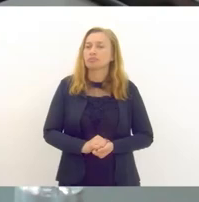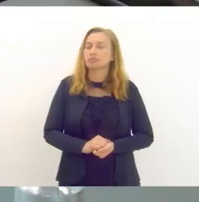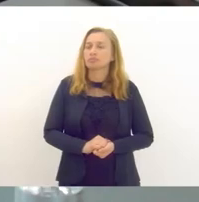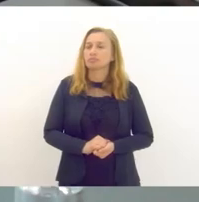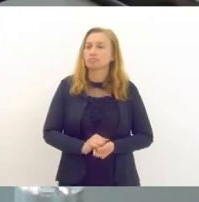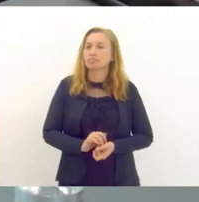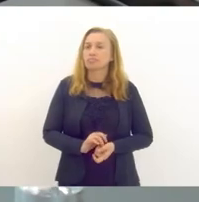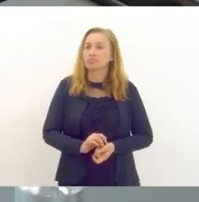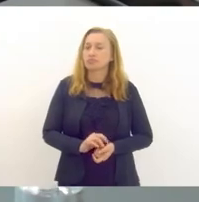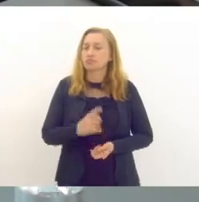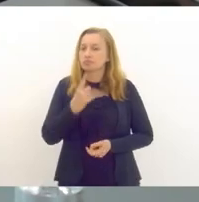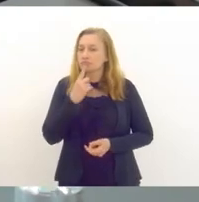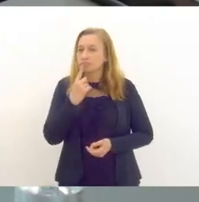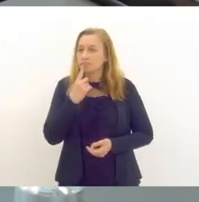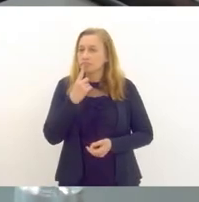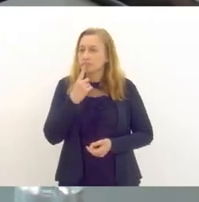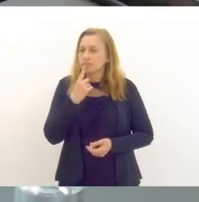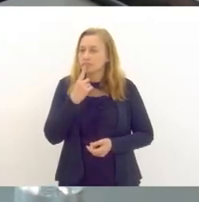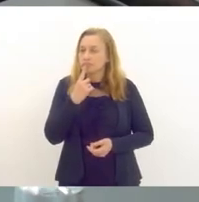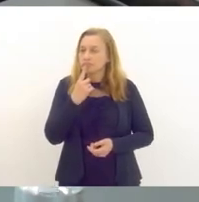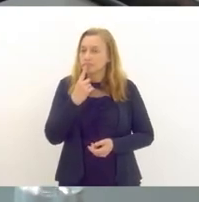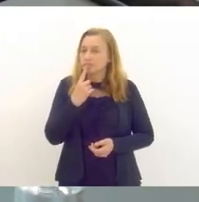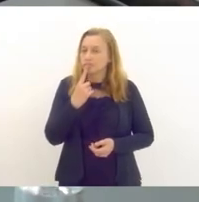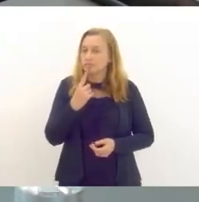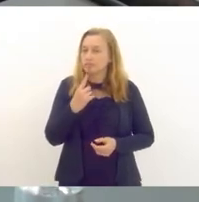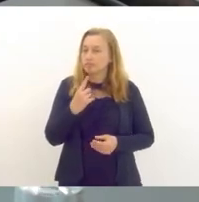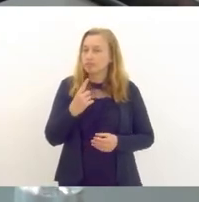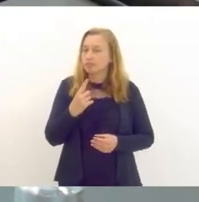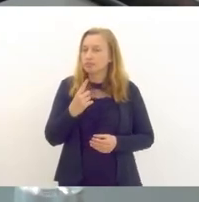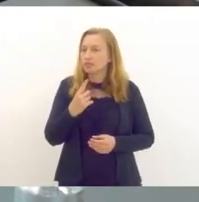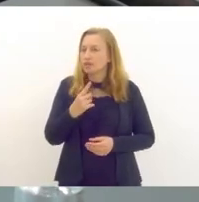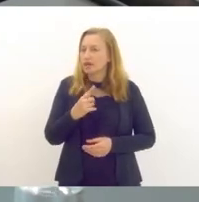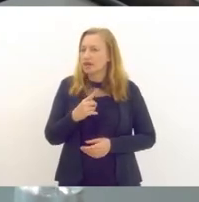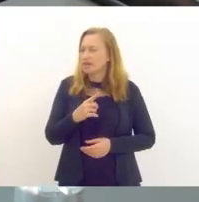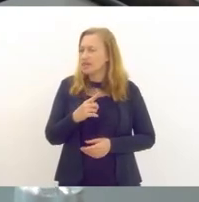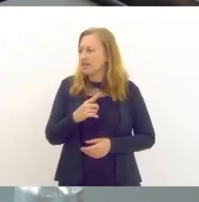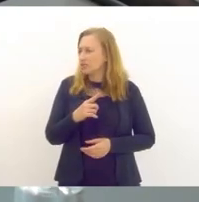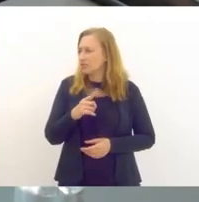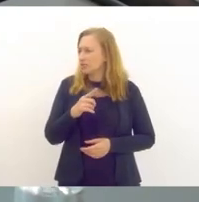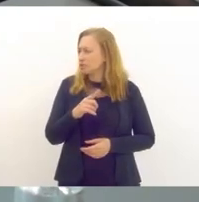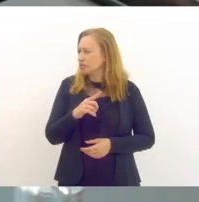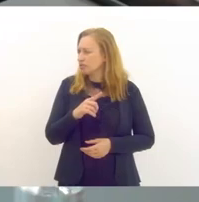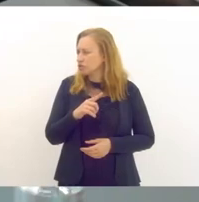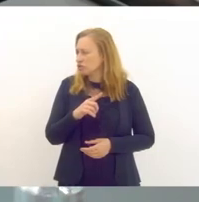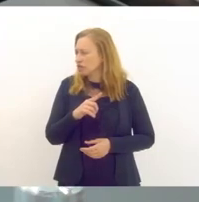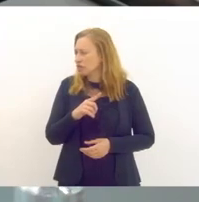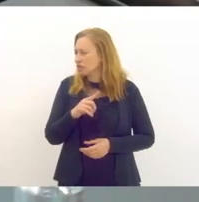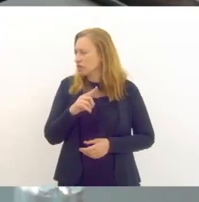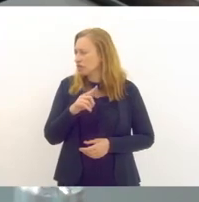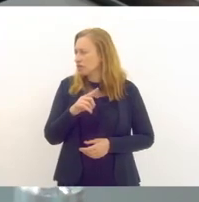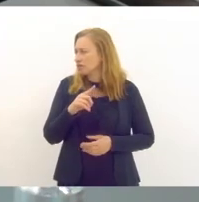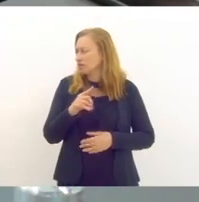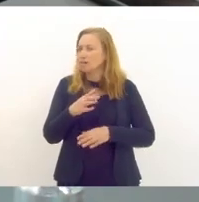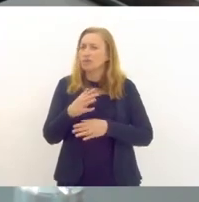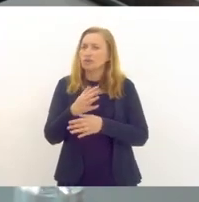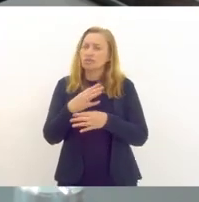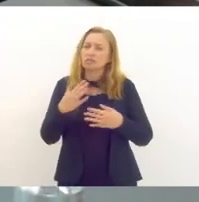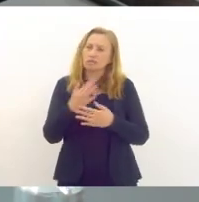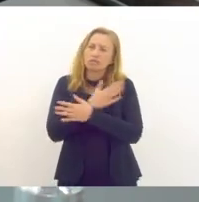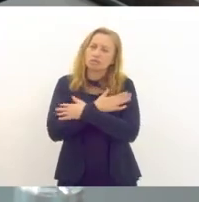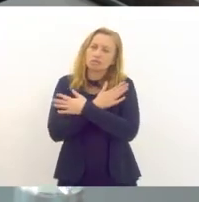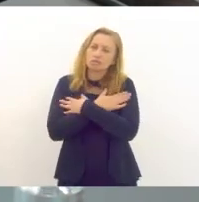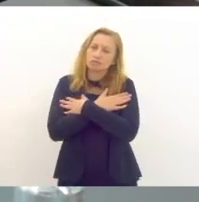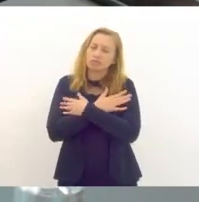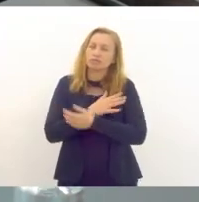do recesso de Julho perto do recesso de final de ano né e alguns